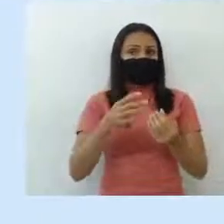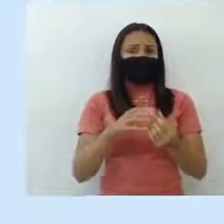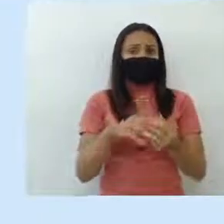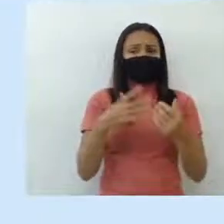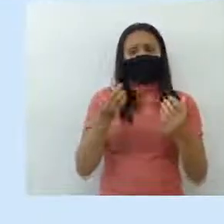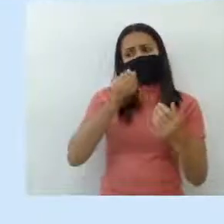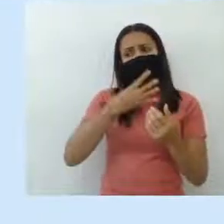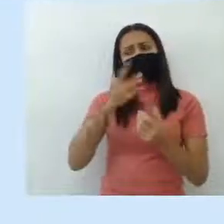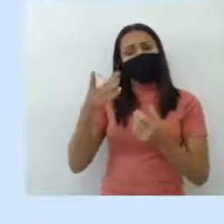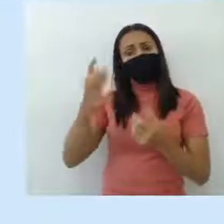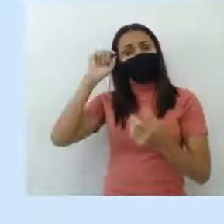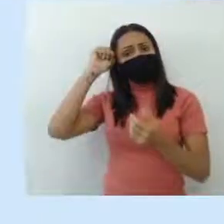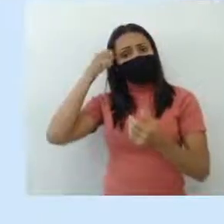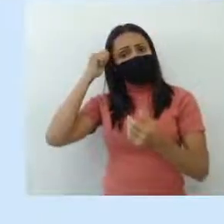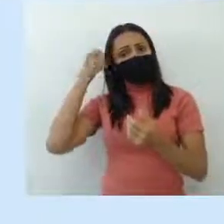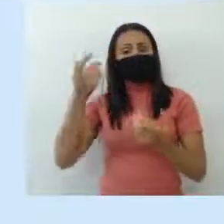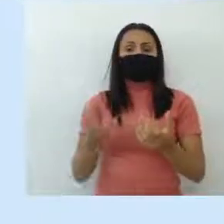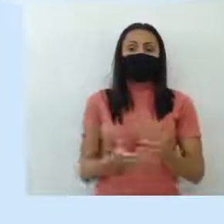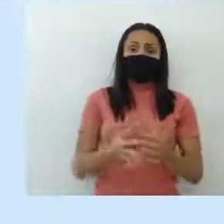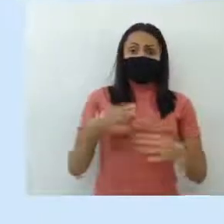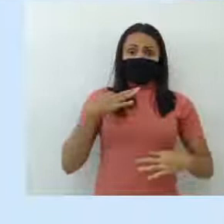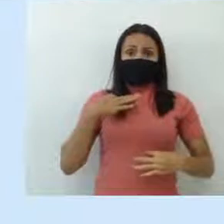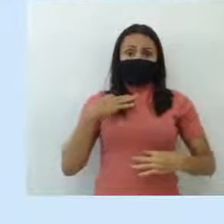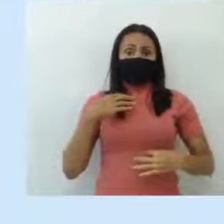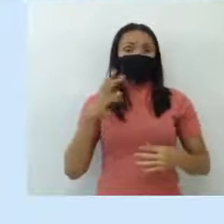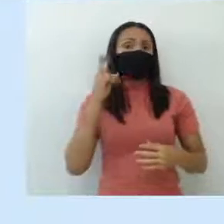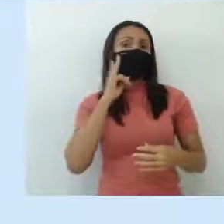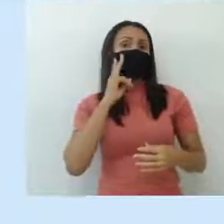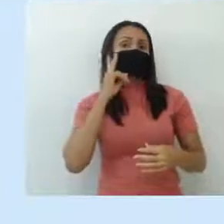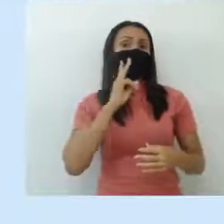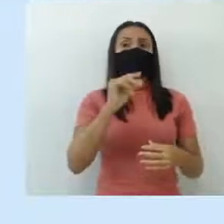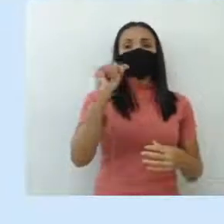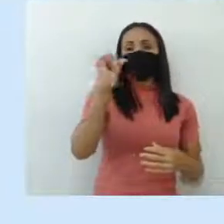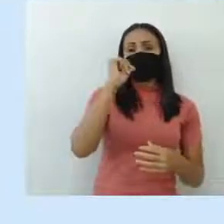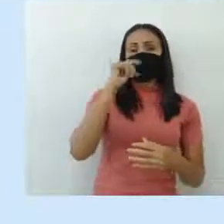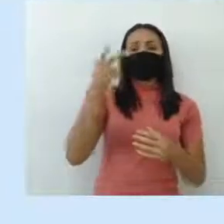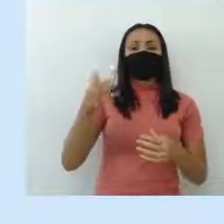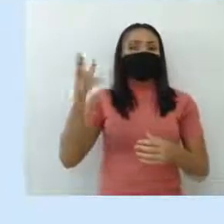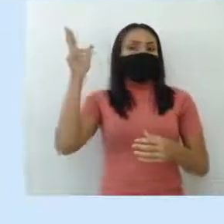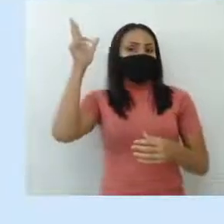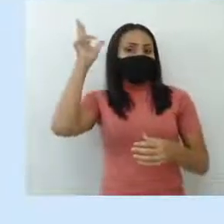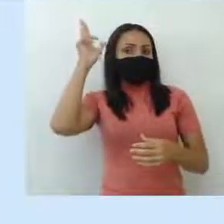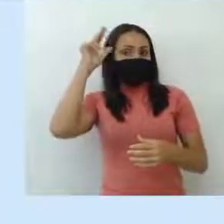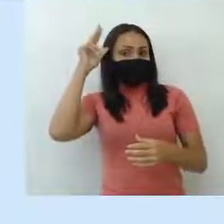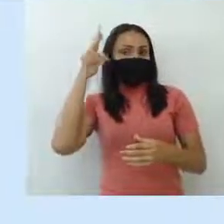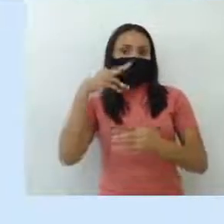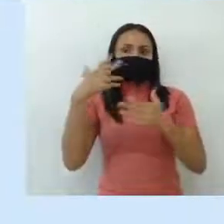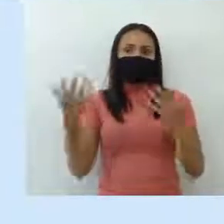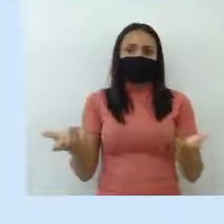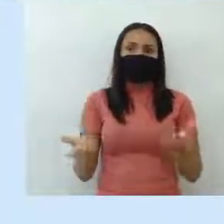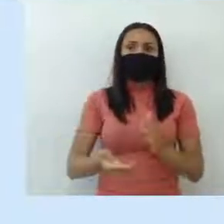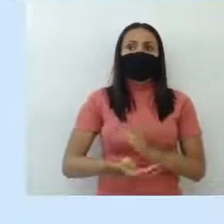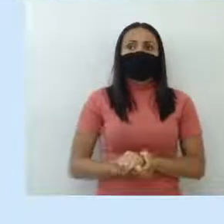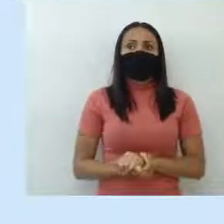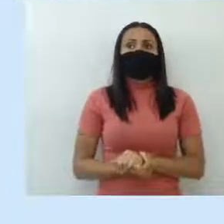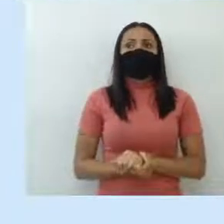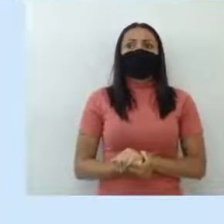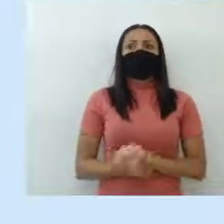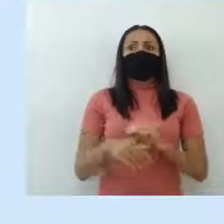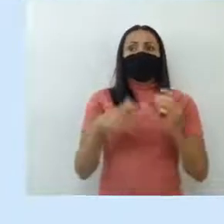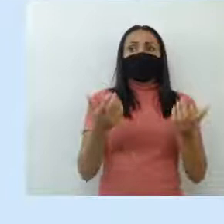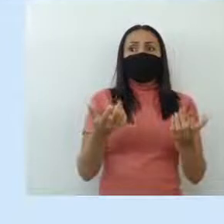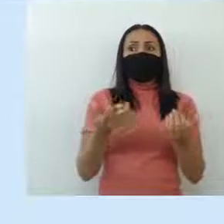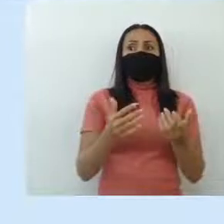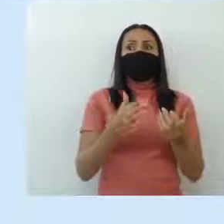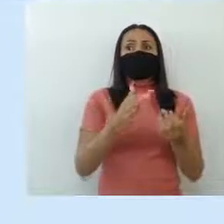africanos. Tecidos, vinhos, cavalo, né, ferro, que era derretido e